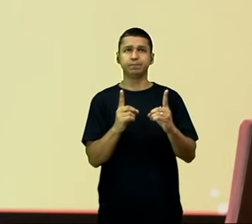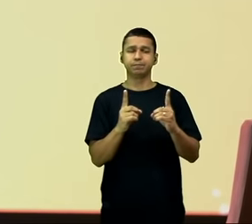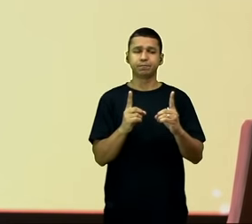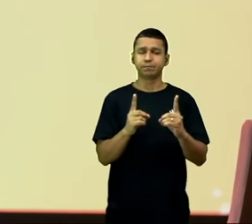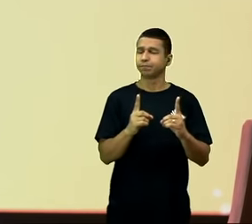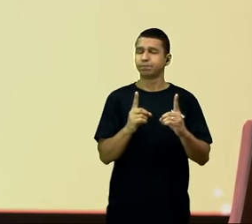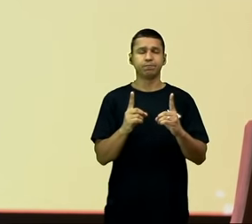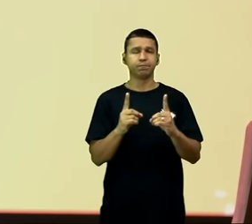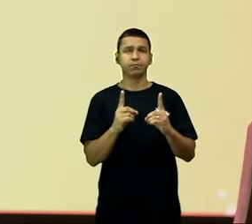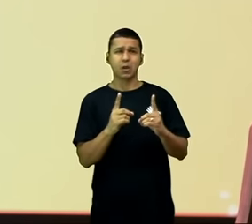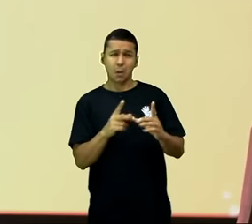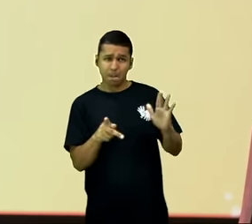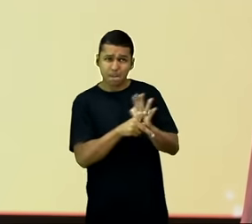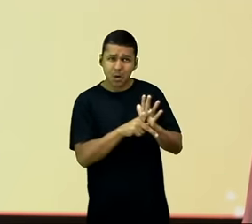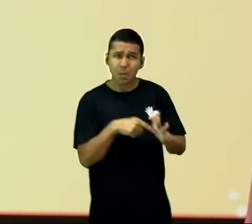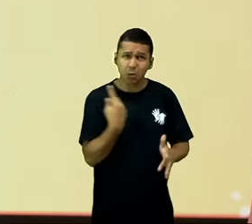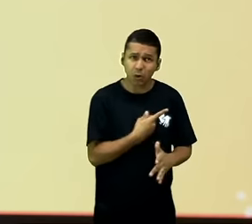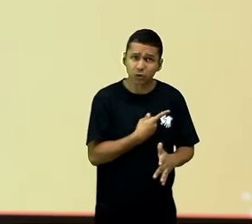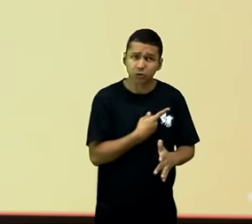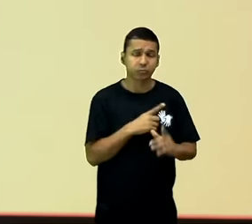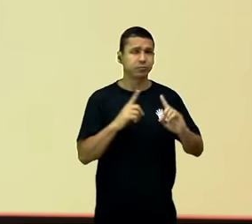não é nosso, nós somos só mordomo.